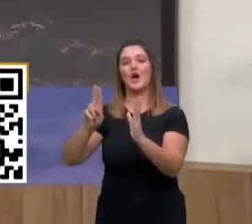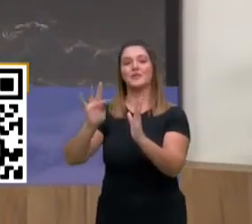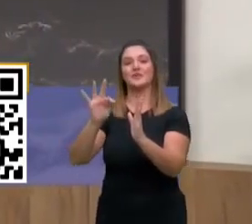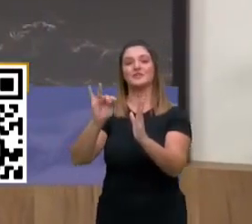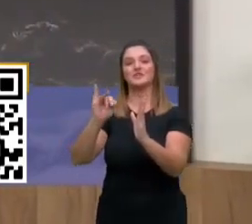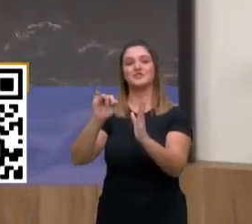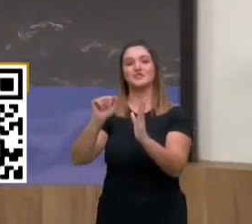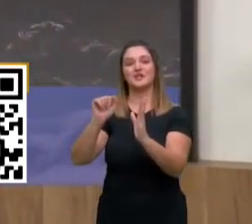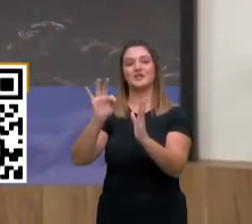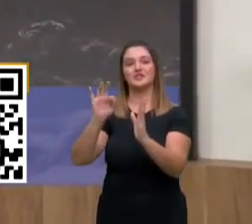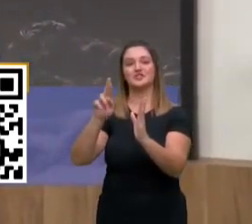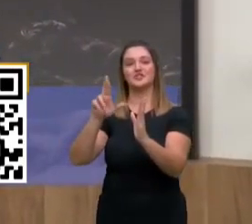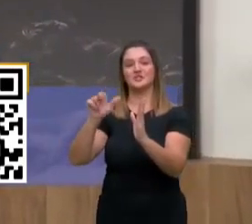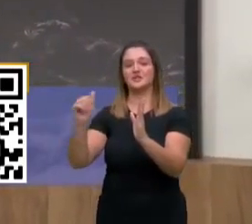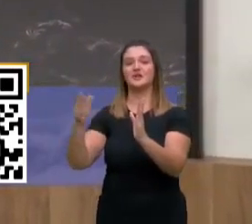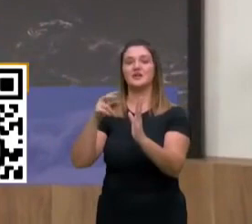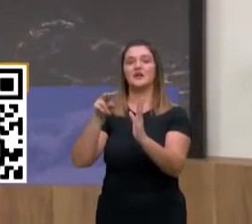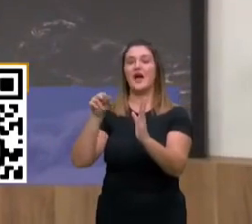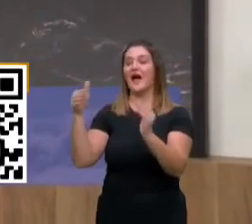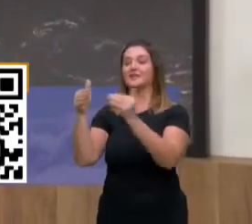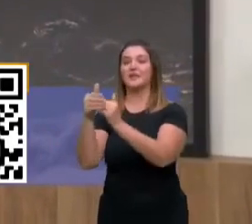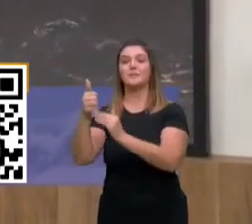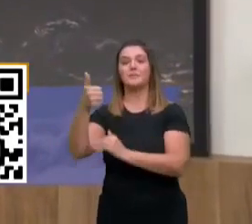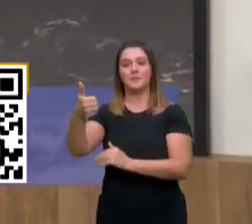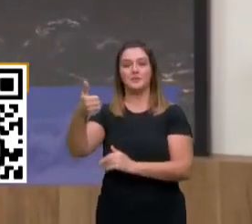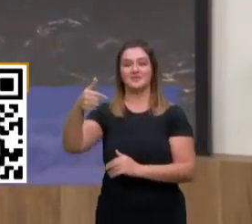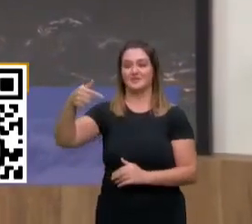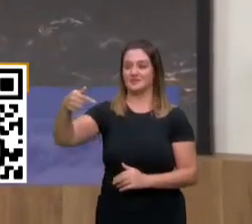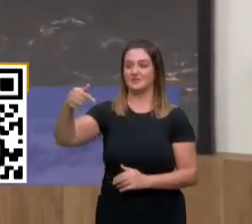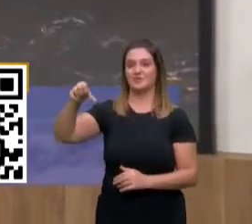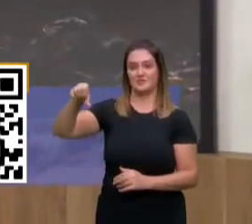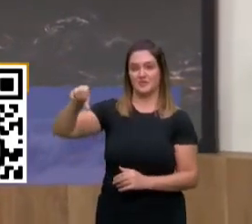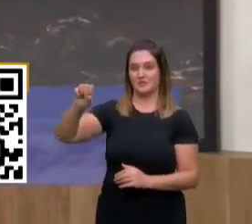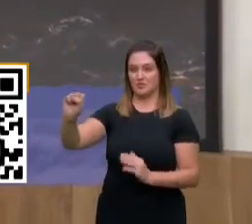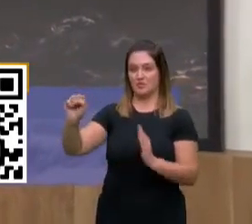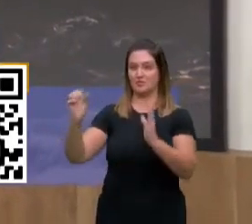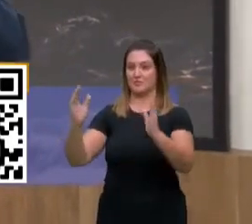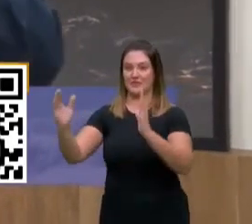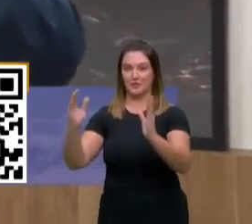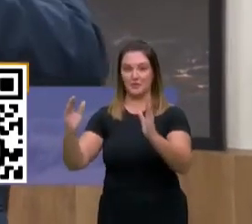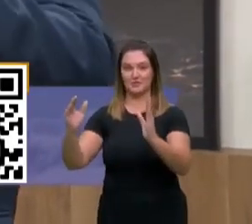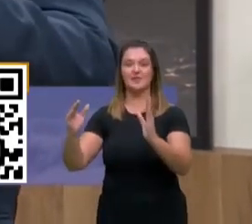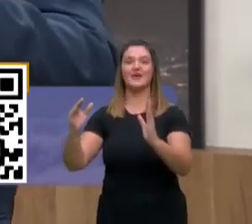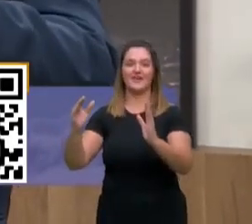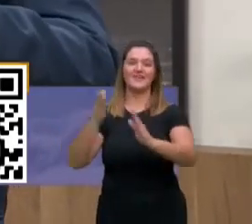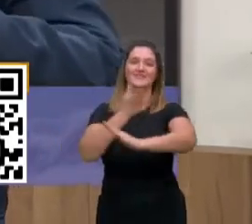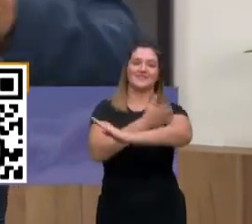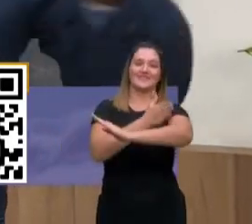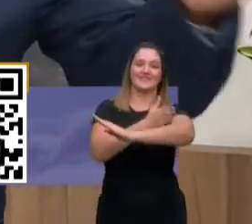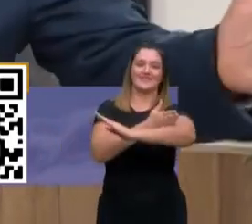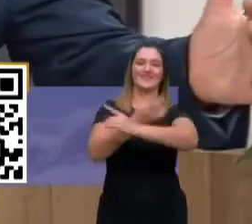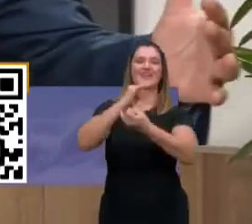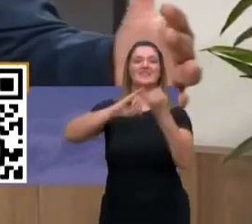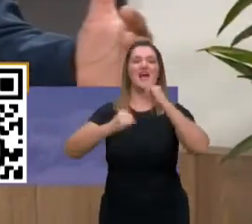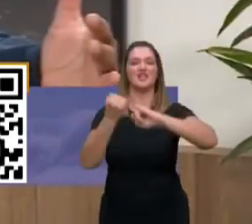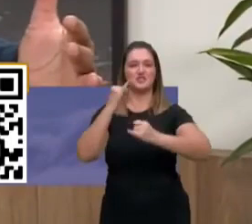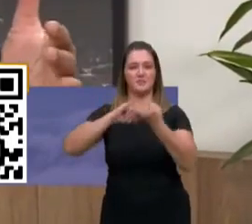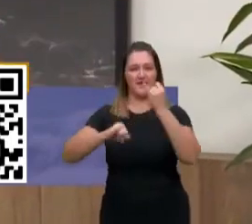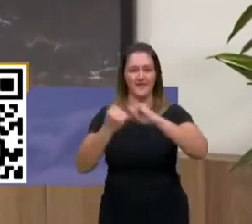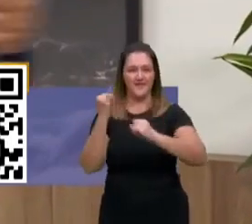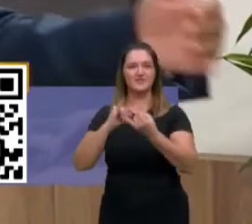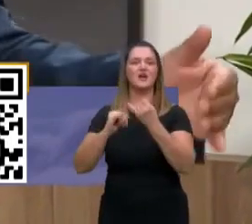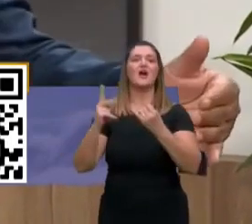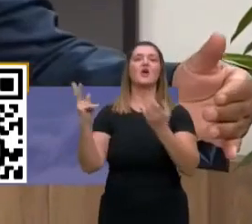Tiatira. Tiatira vai de 538 a 1798, e esse foi o período da Idade Média, da Santa